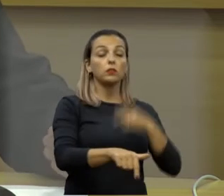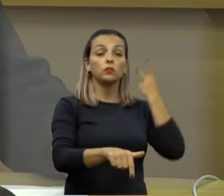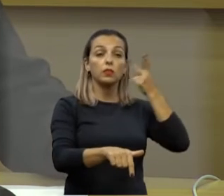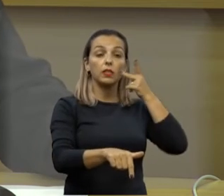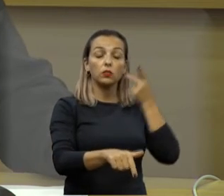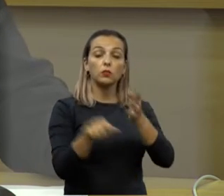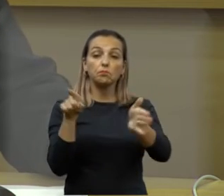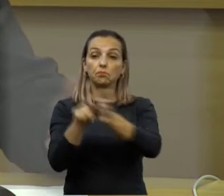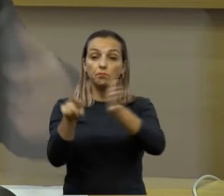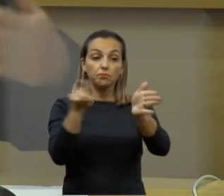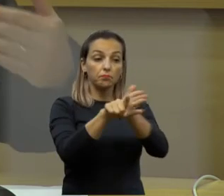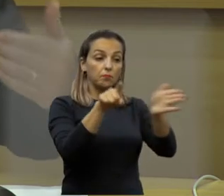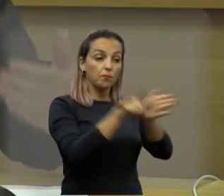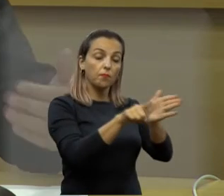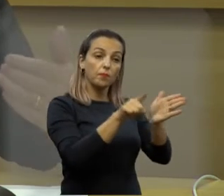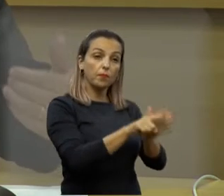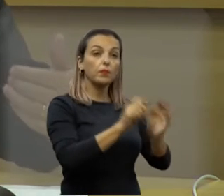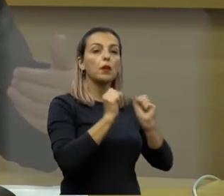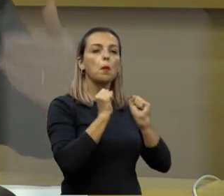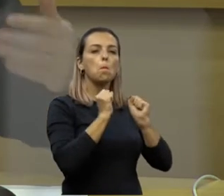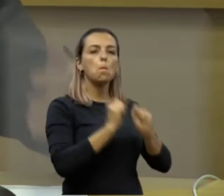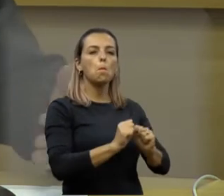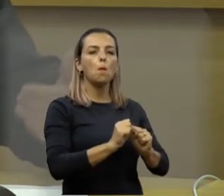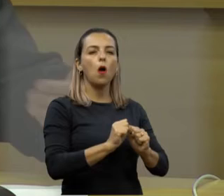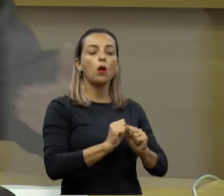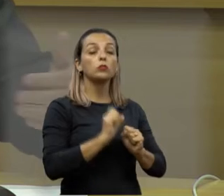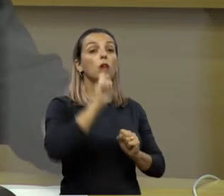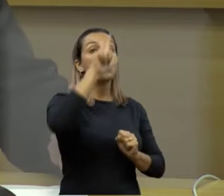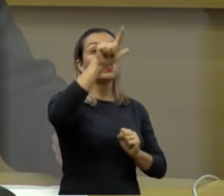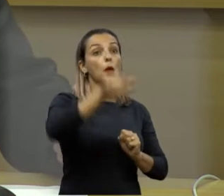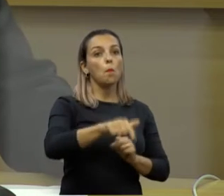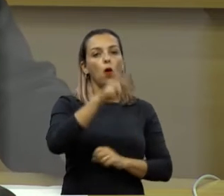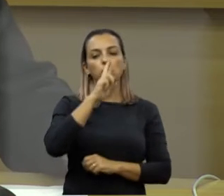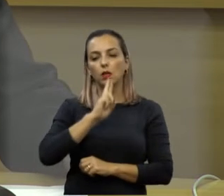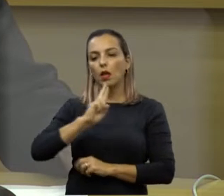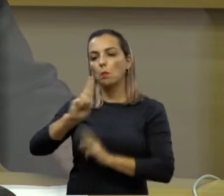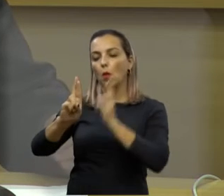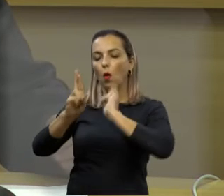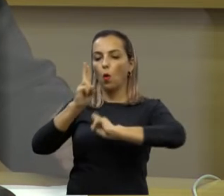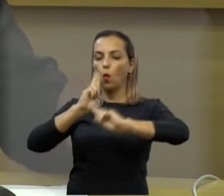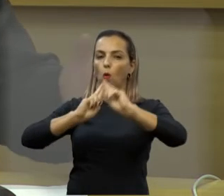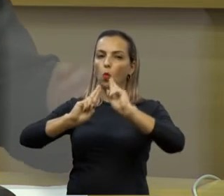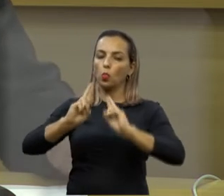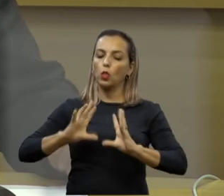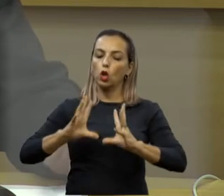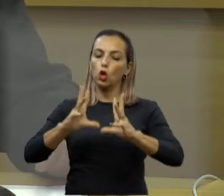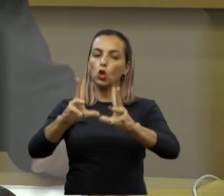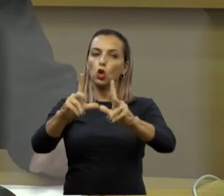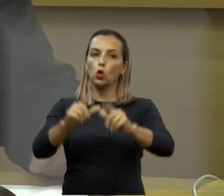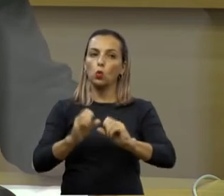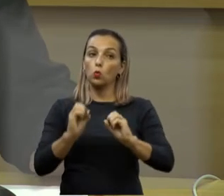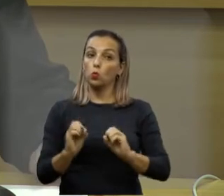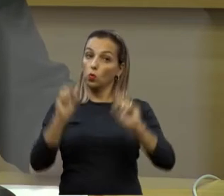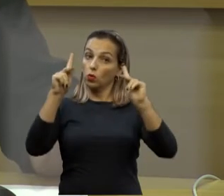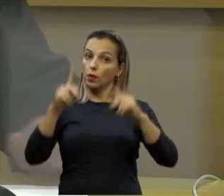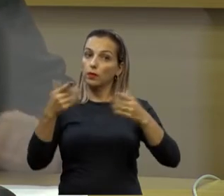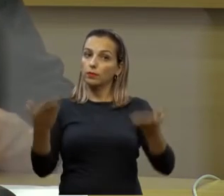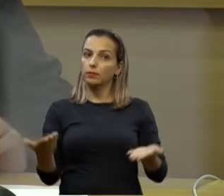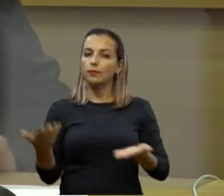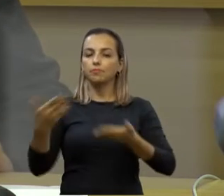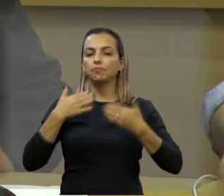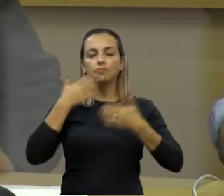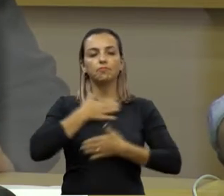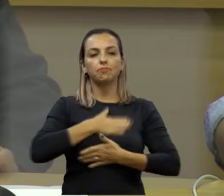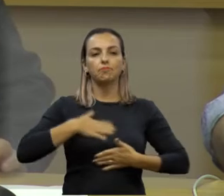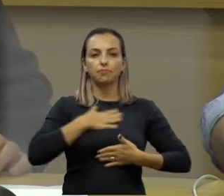vereadores E aí sim depois você poder responder coletivamente Tá bom então o espaço é teu